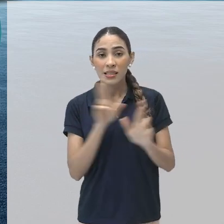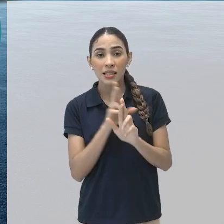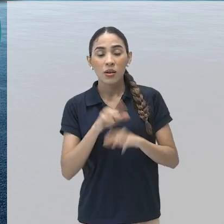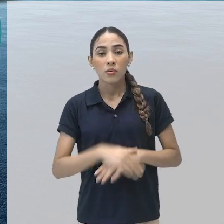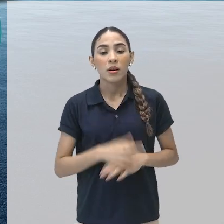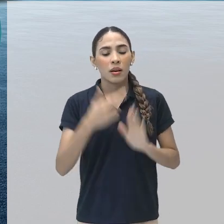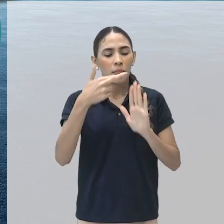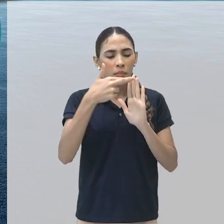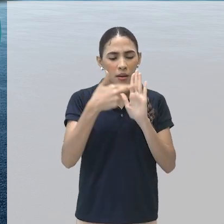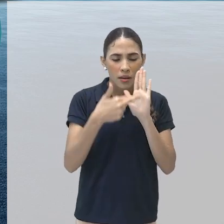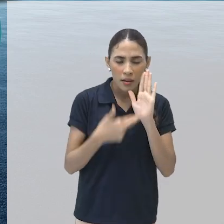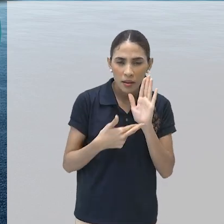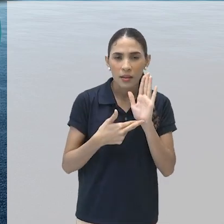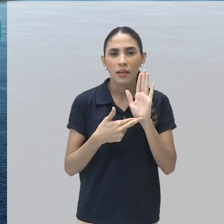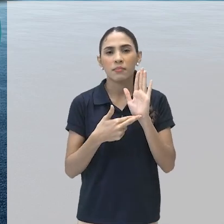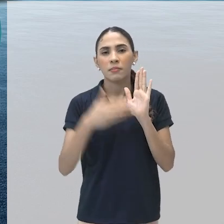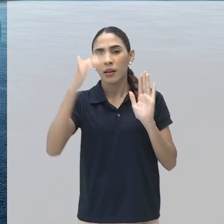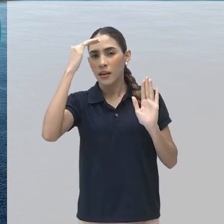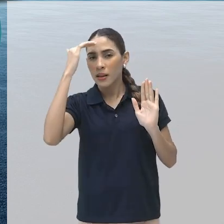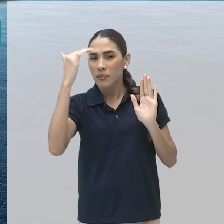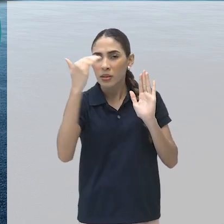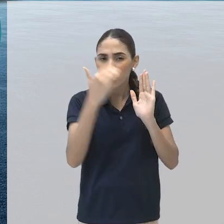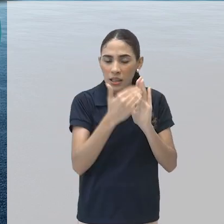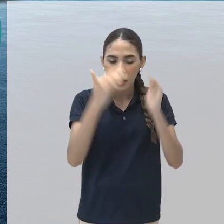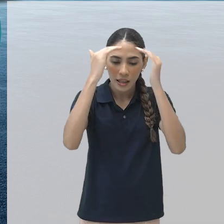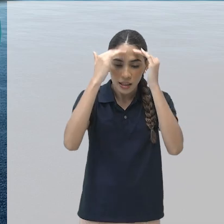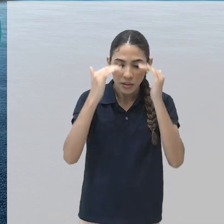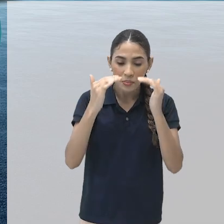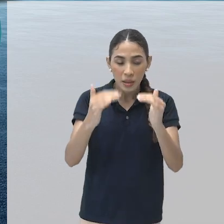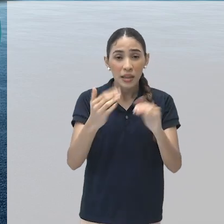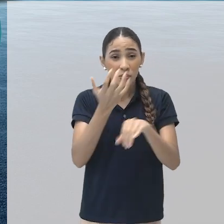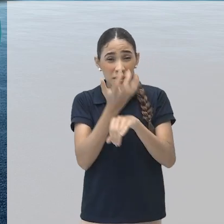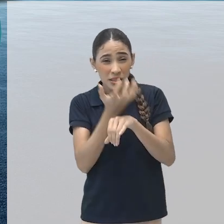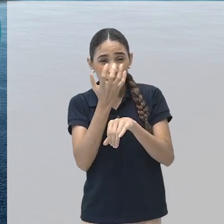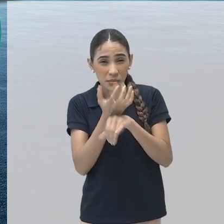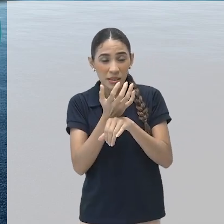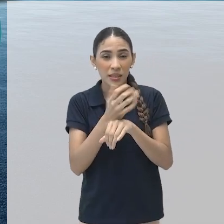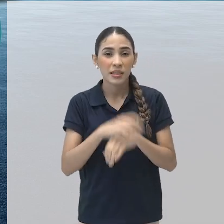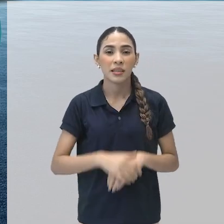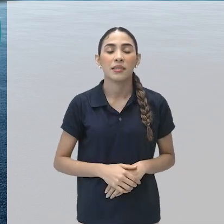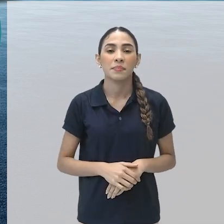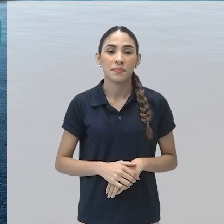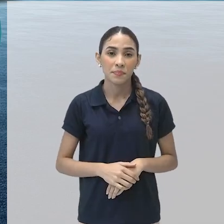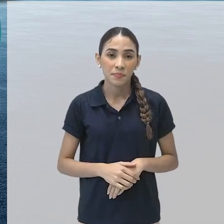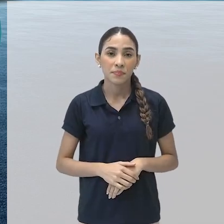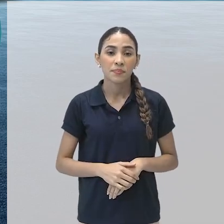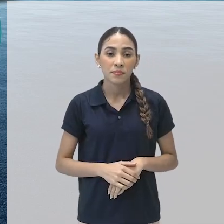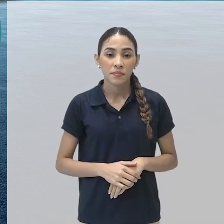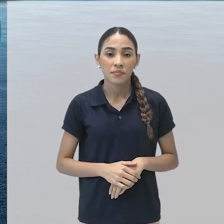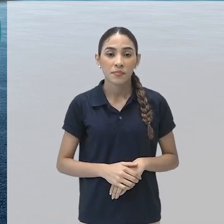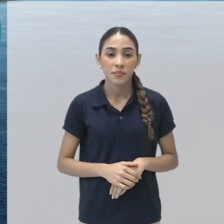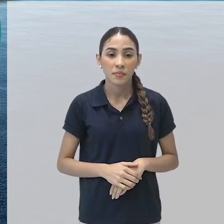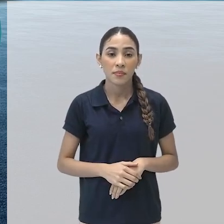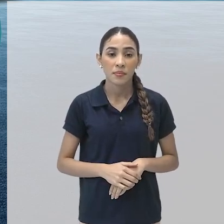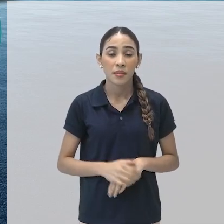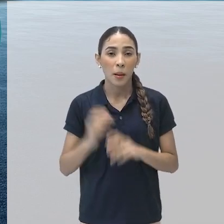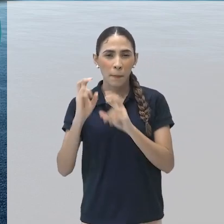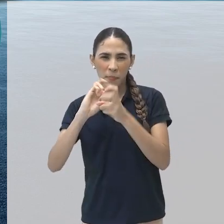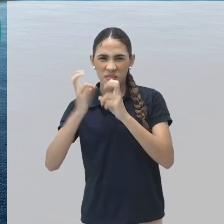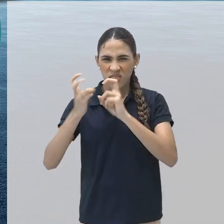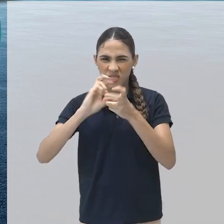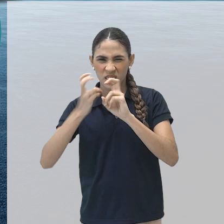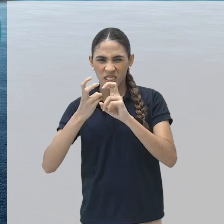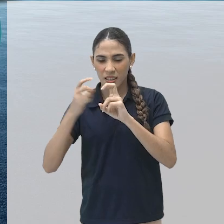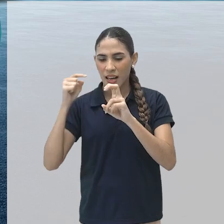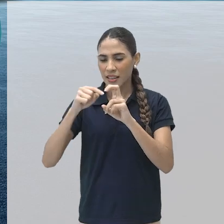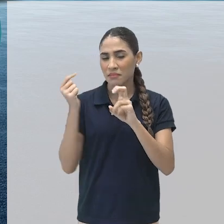a regras, a respeito, disciplina, jogo limpo, né? As brigas,